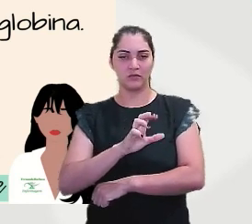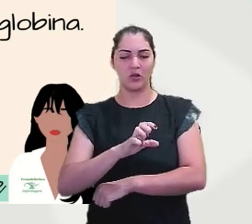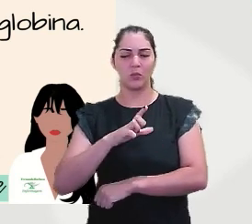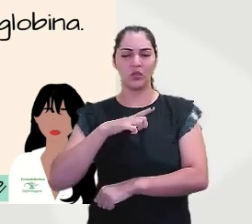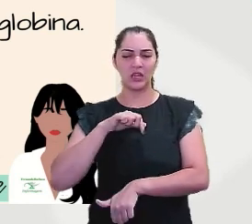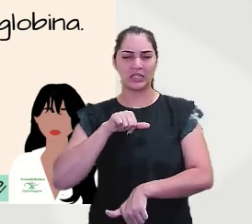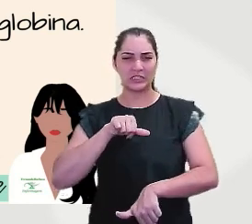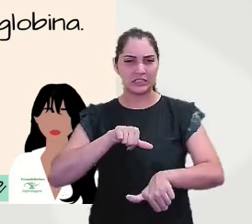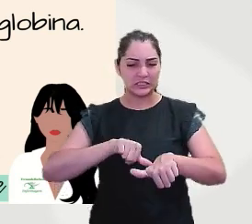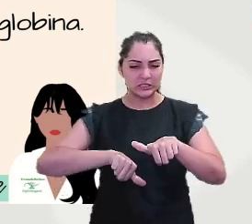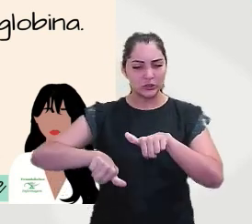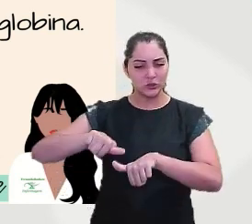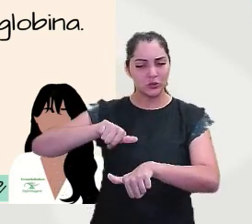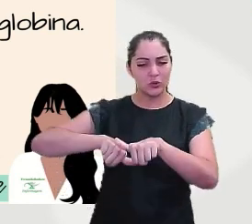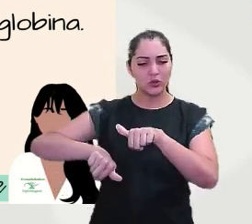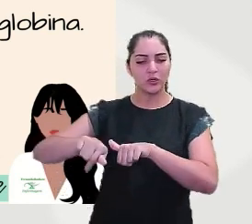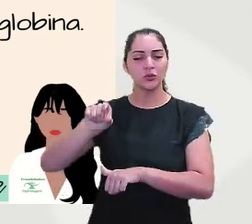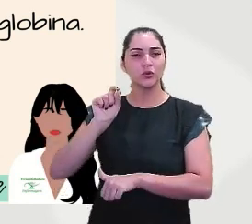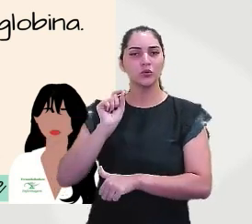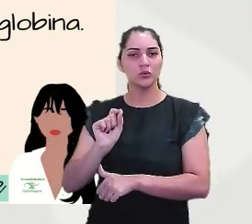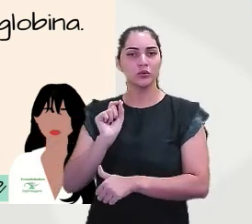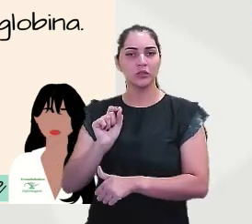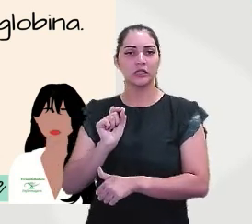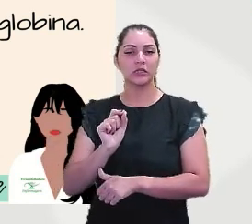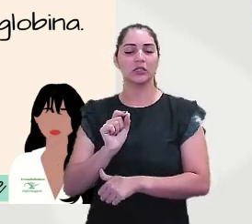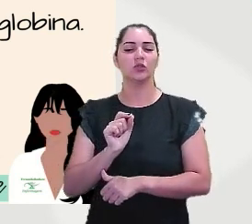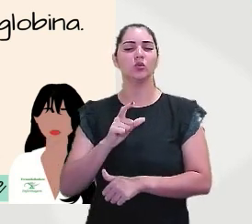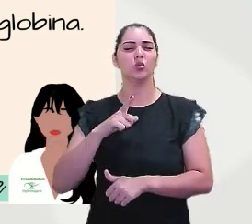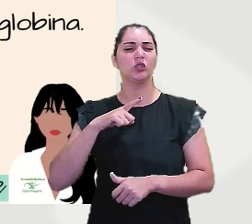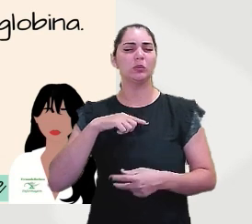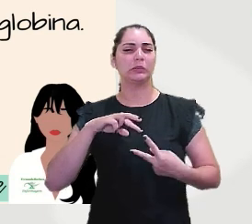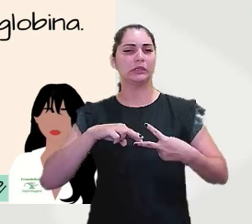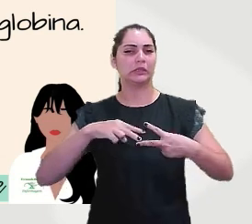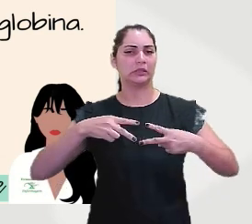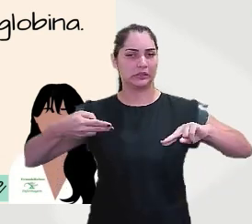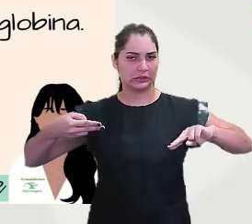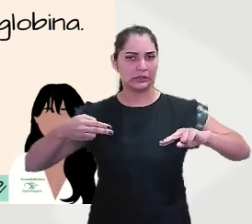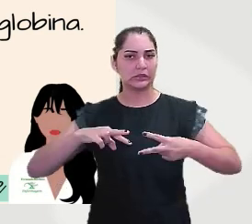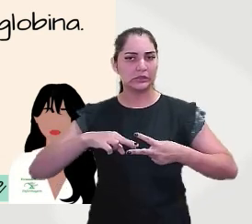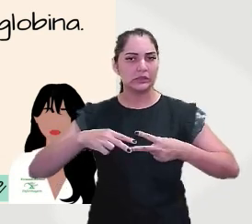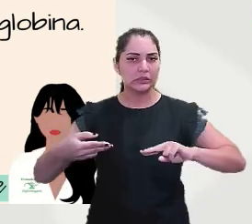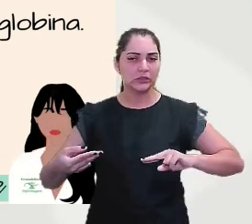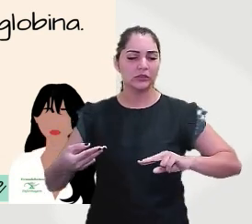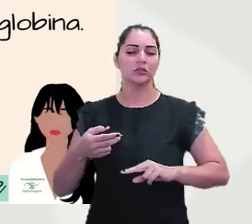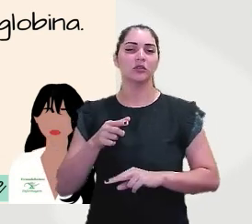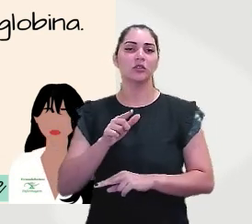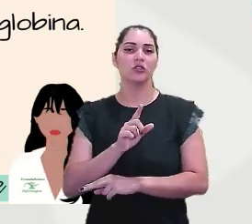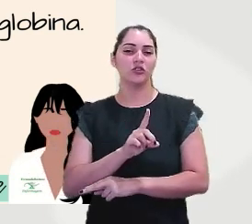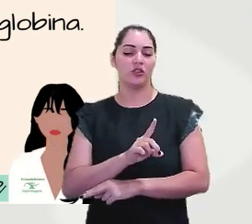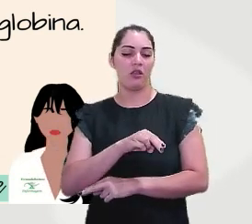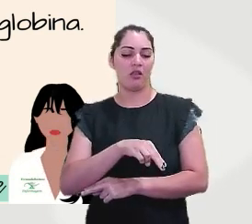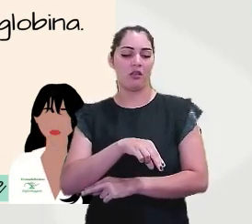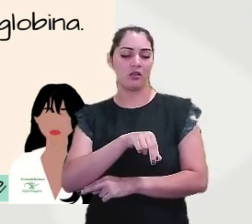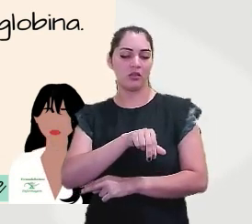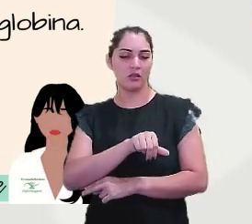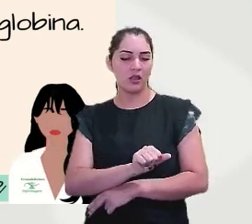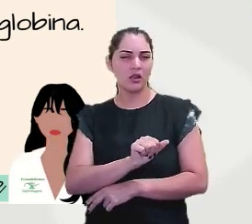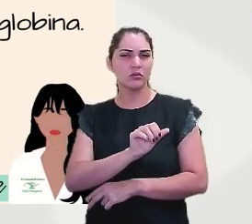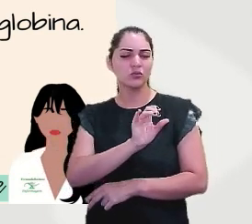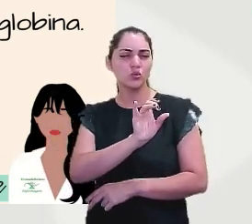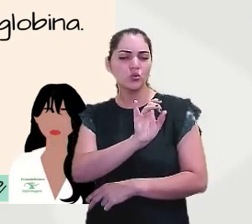da organização lá do material genético, lá do DNA, tá? Do gene, de um gene específico,